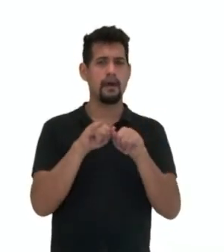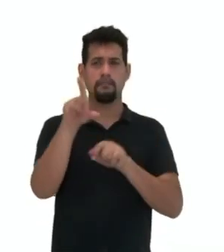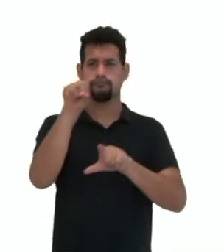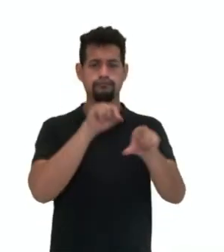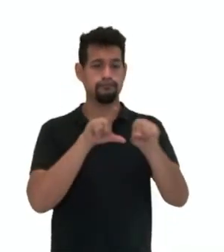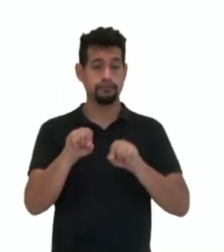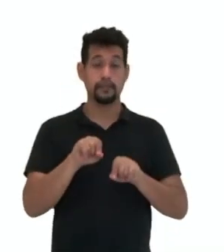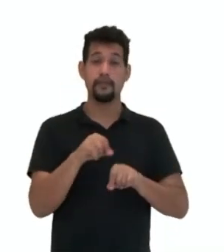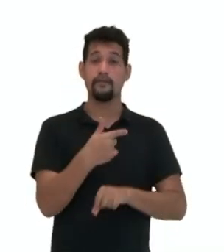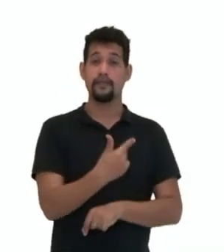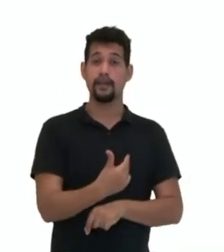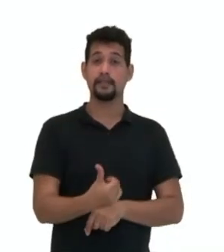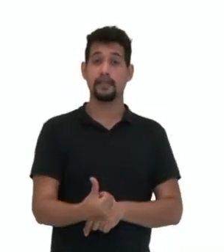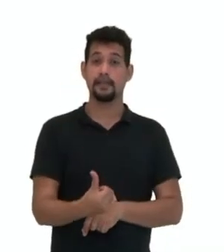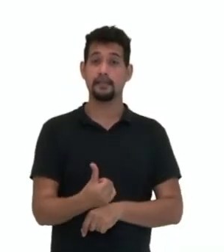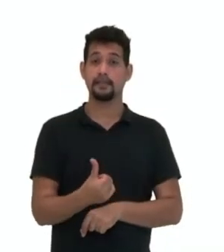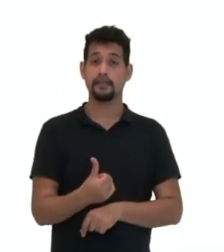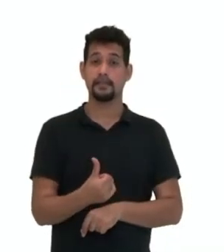em 26